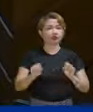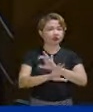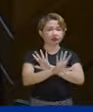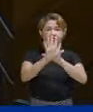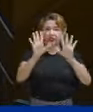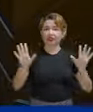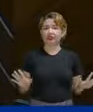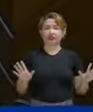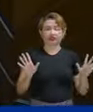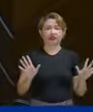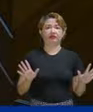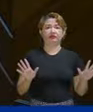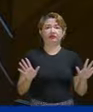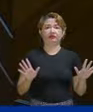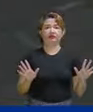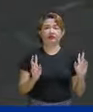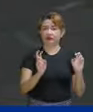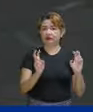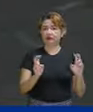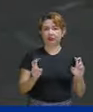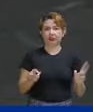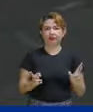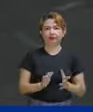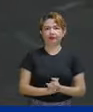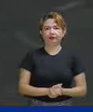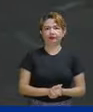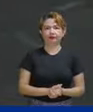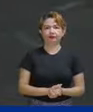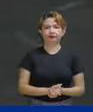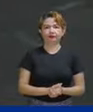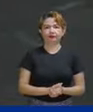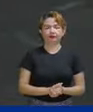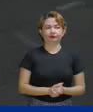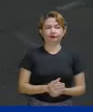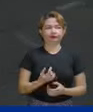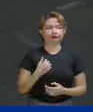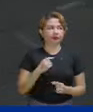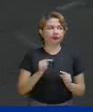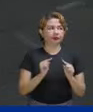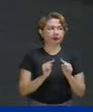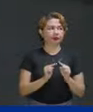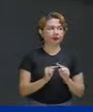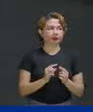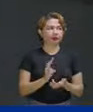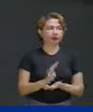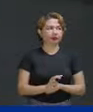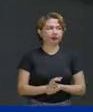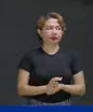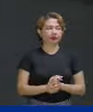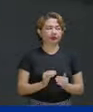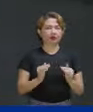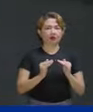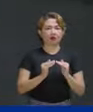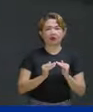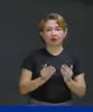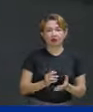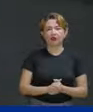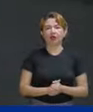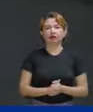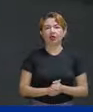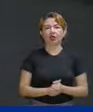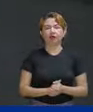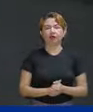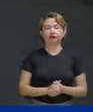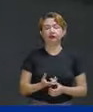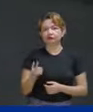no um ponto. advogado Fábio Lobato. Eu vou... Eu estou de acordo, essa questão. Agora, imagem ampla do Houve plenário. uma